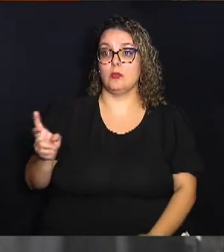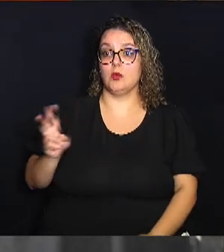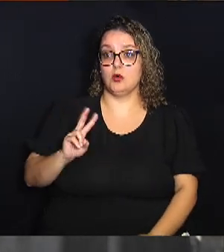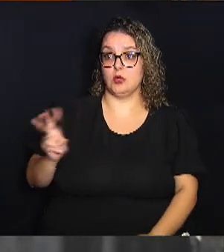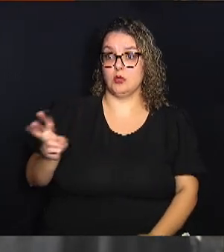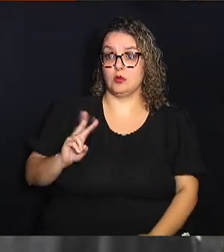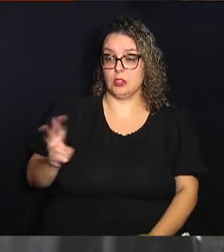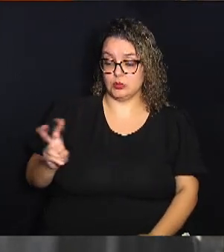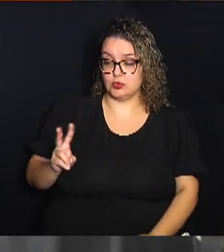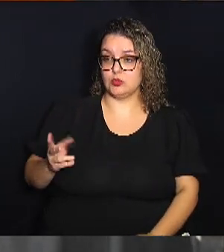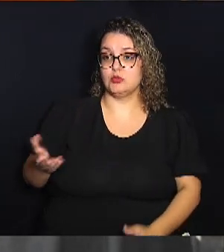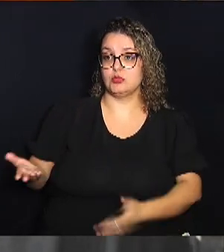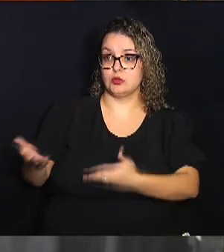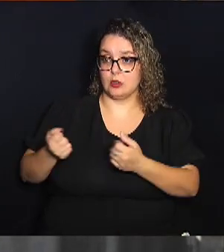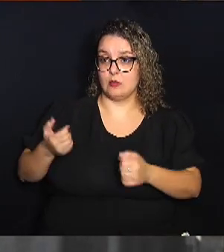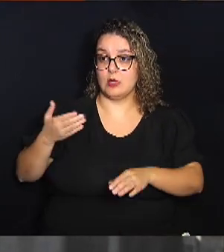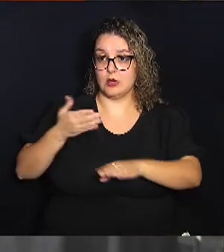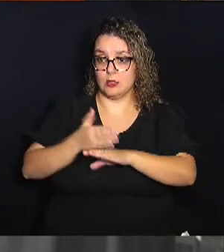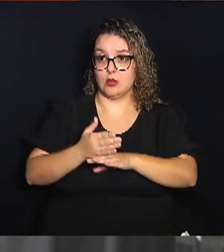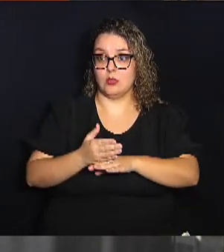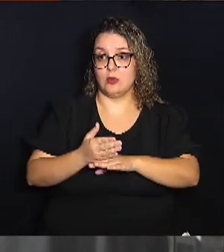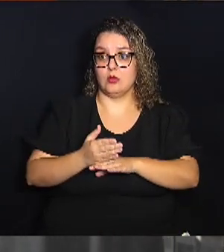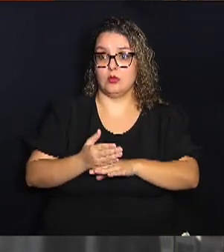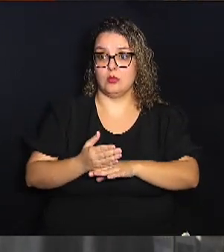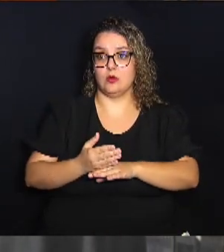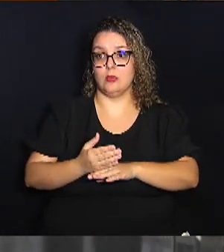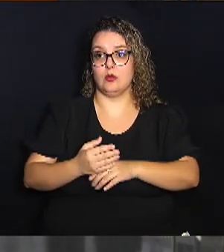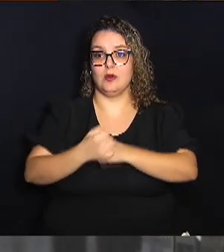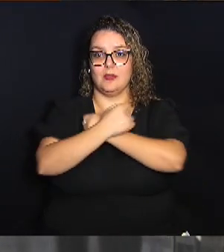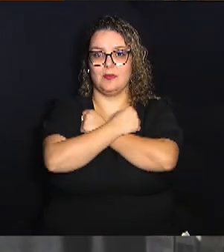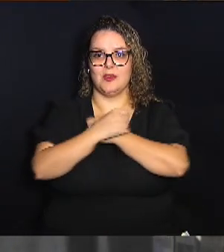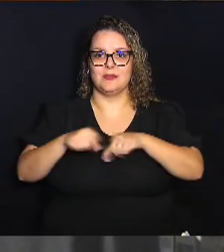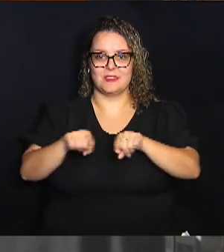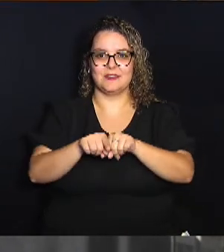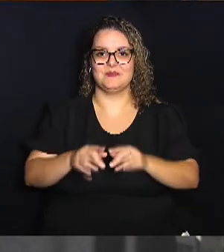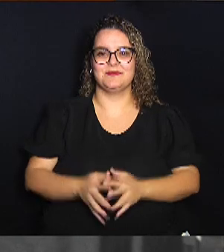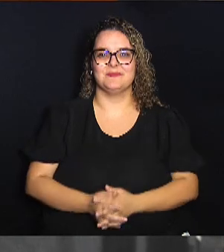os dois participantes aí com a gente, mande nosso abraço também.